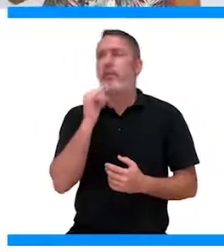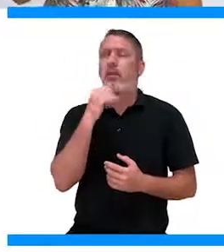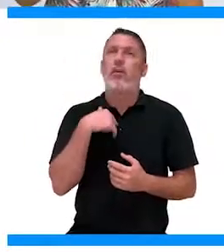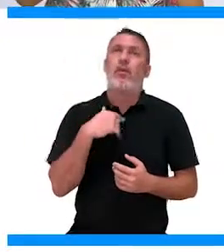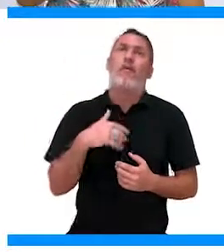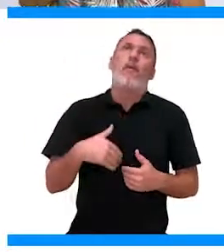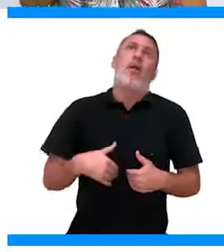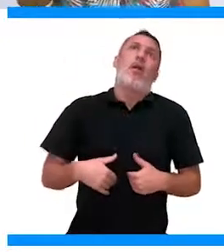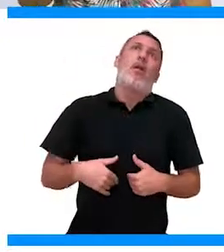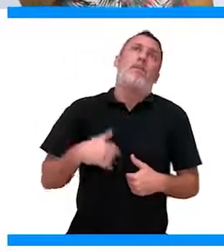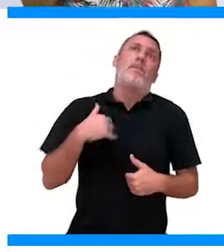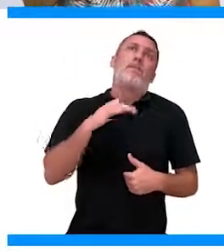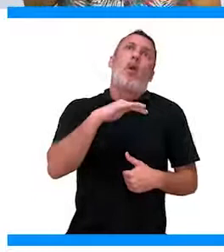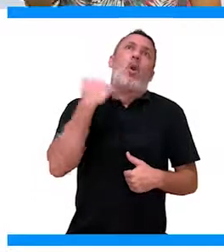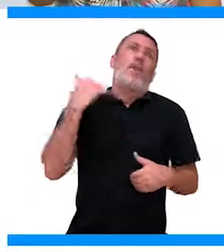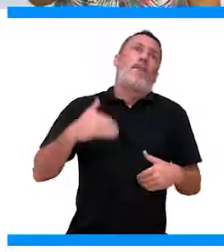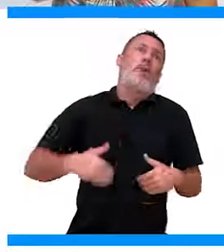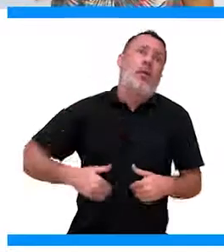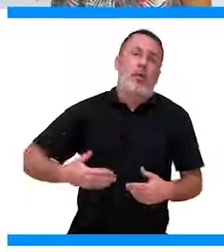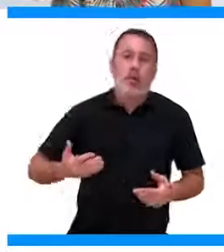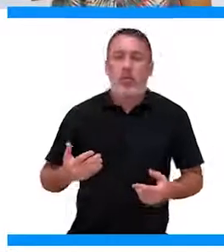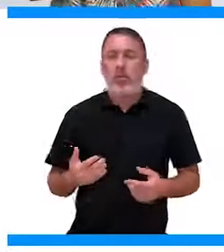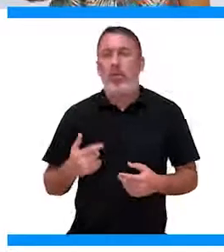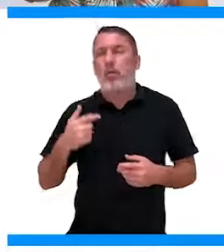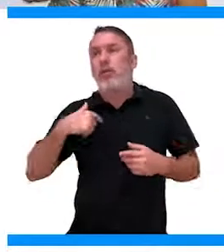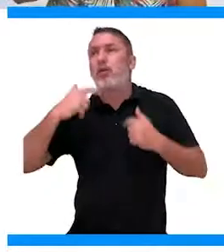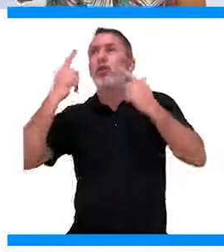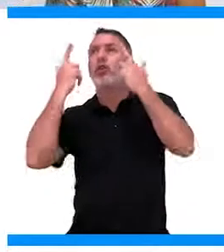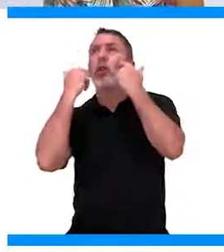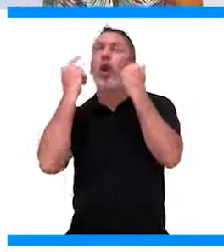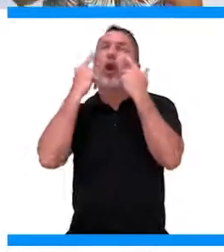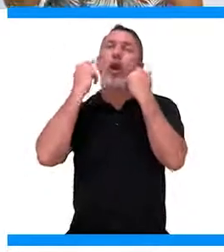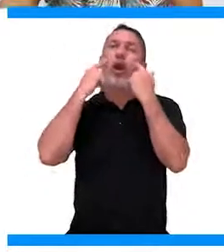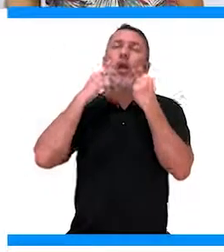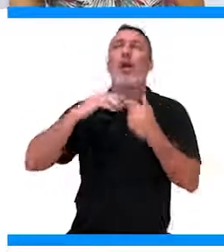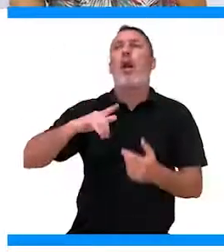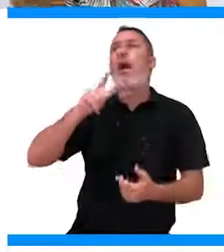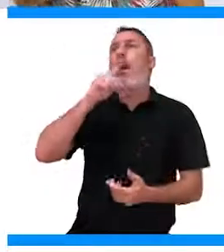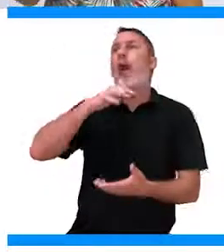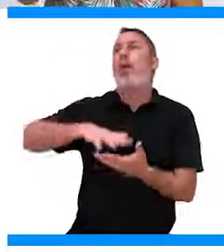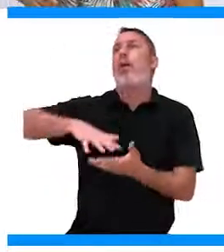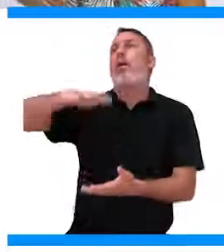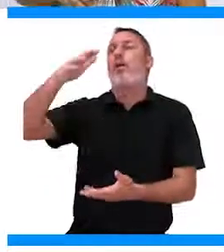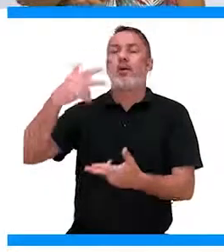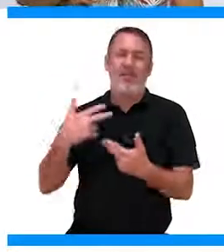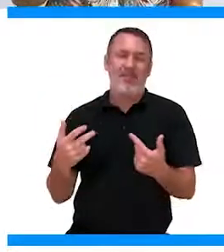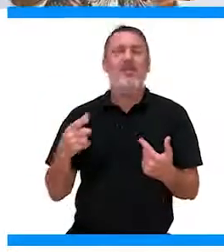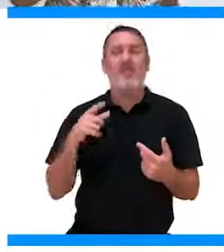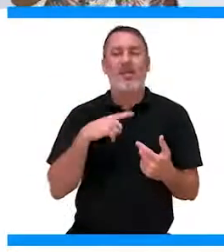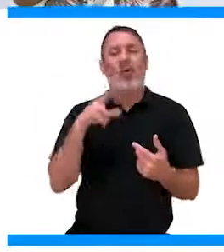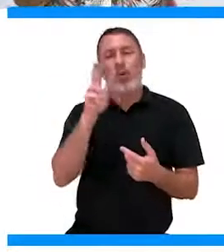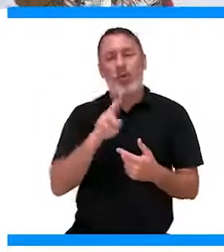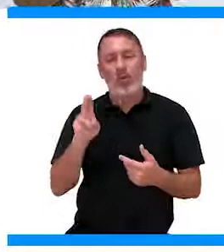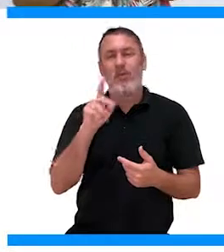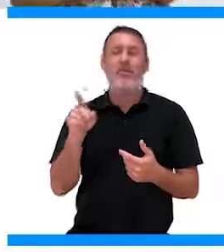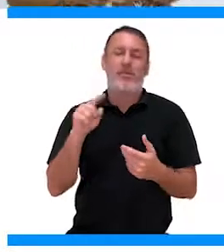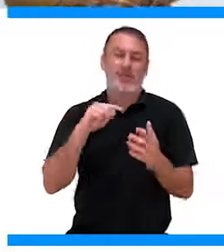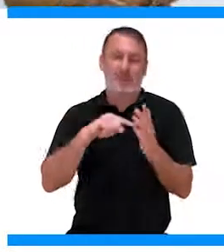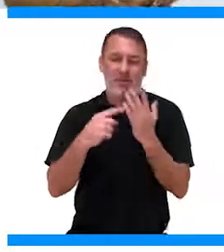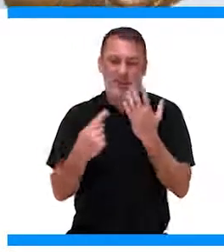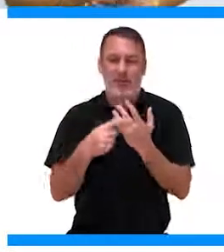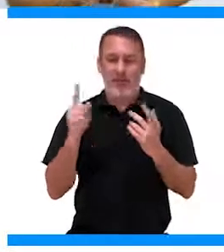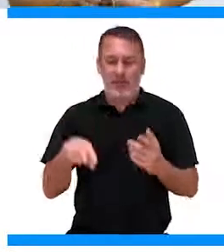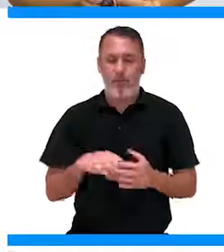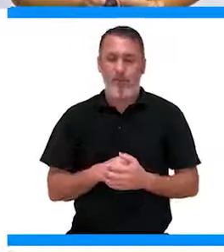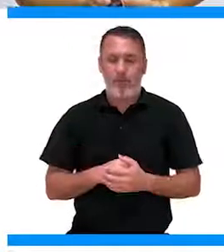estou morrendo de fome, ou então chorei baldes, né? Então a gente usa muito a